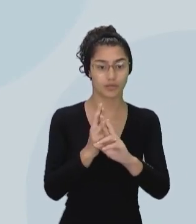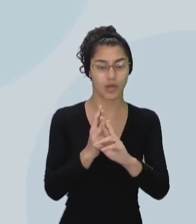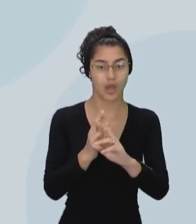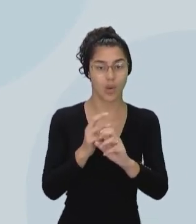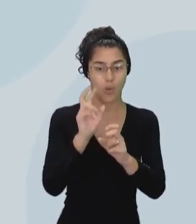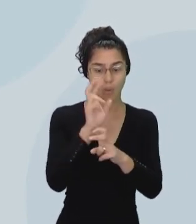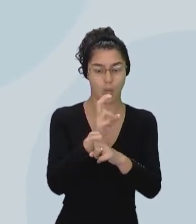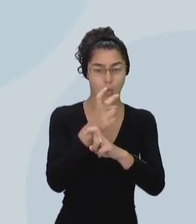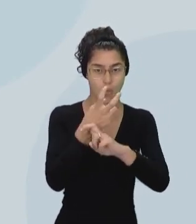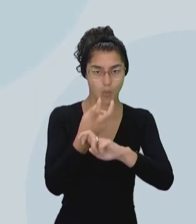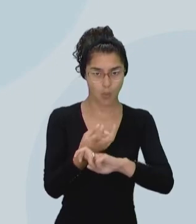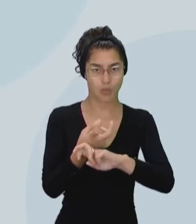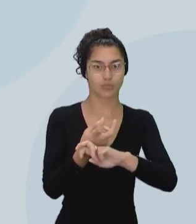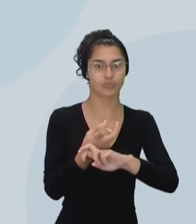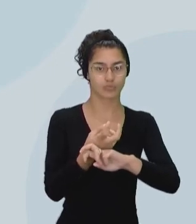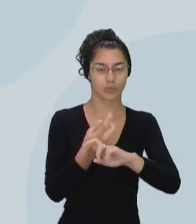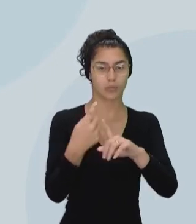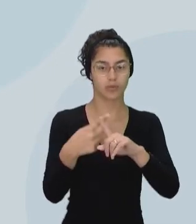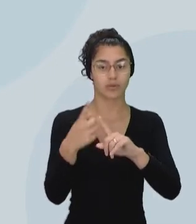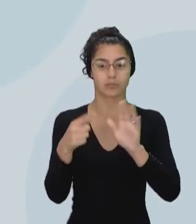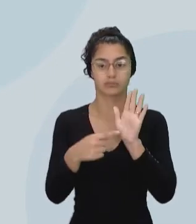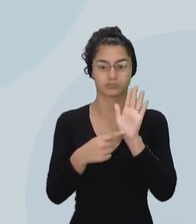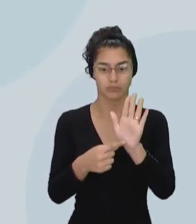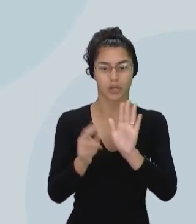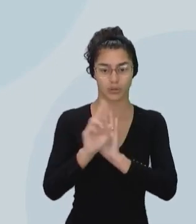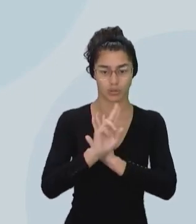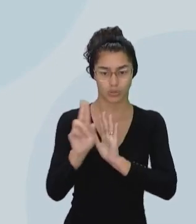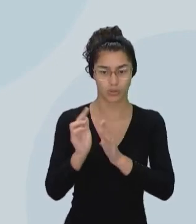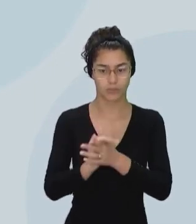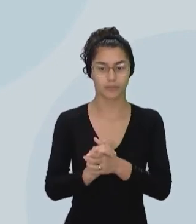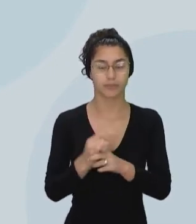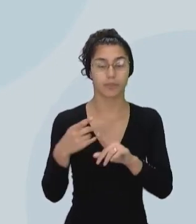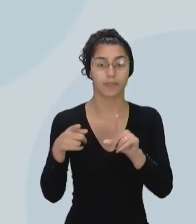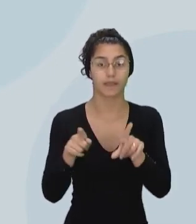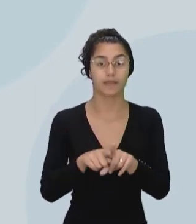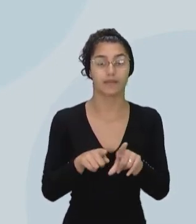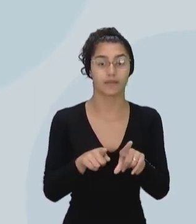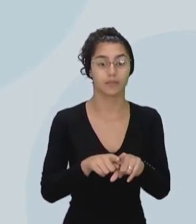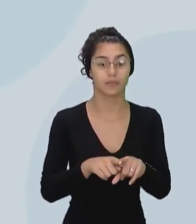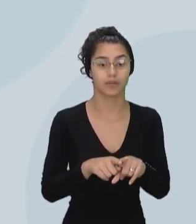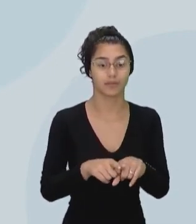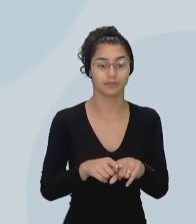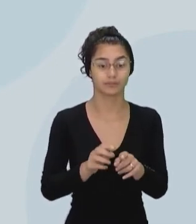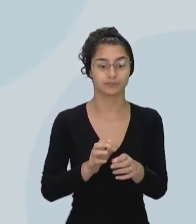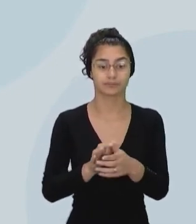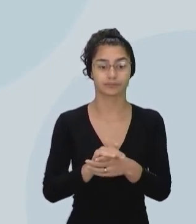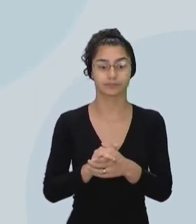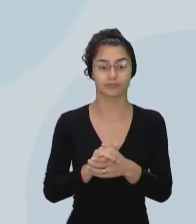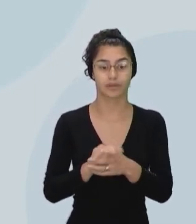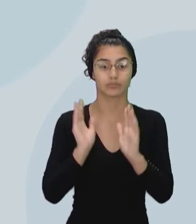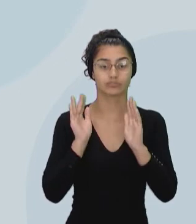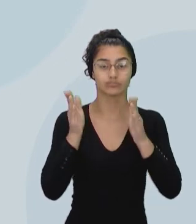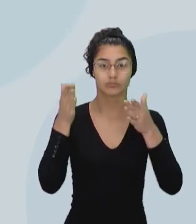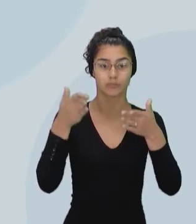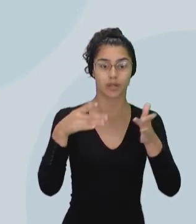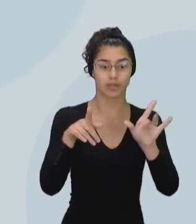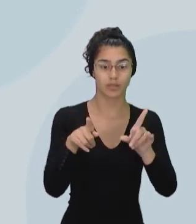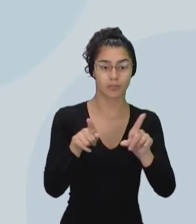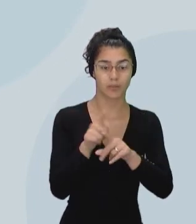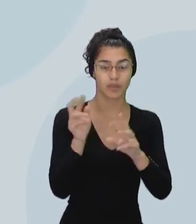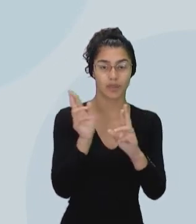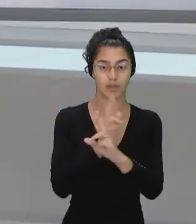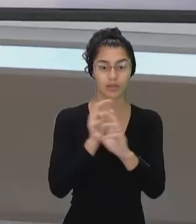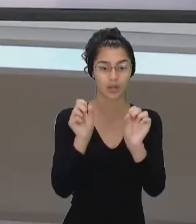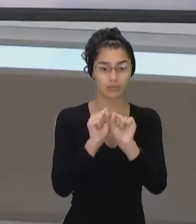osso, ao esqueleto, por isso ele apresenta esse nome, e aí então ele está ali, olha, diretamente também associado